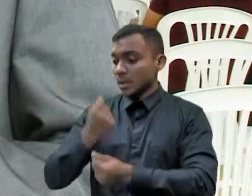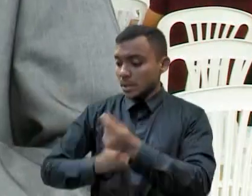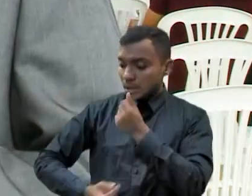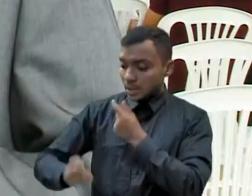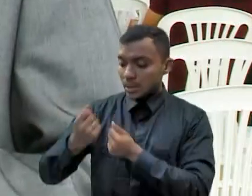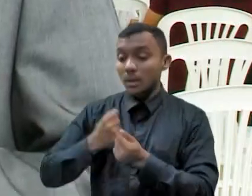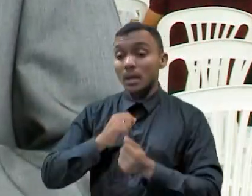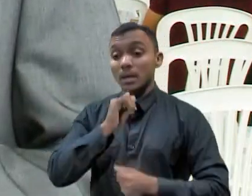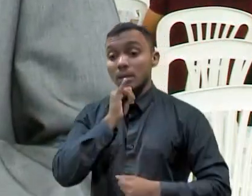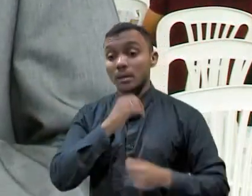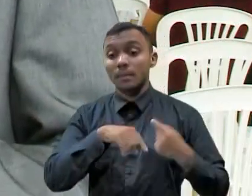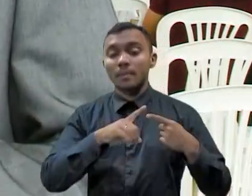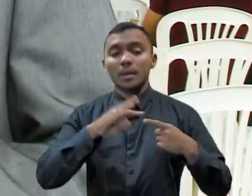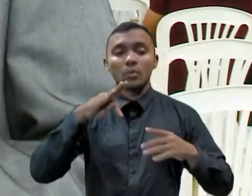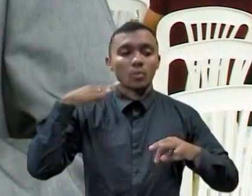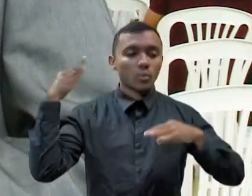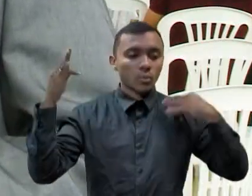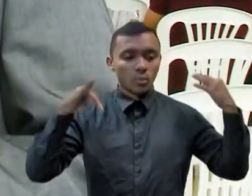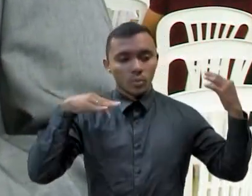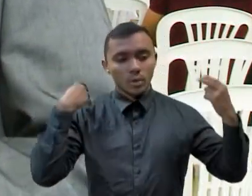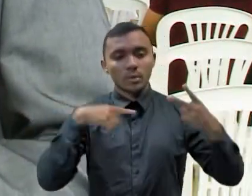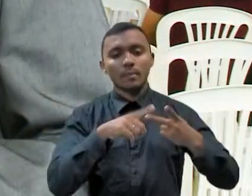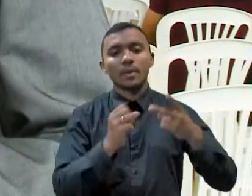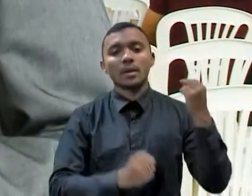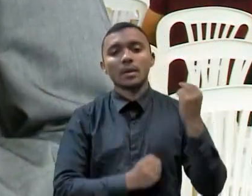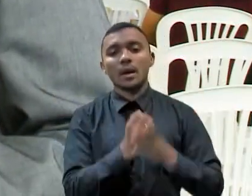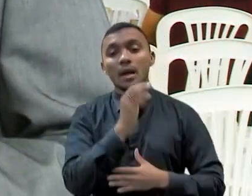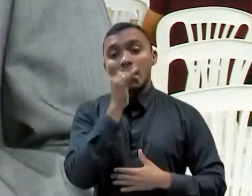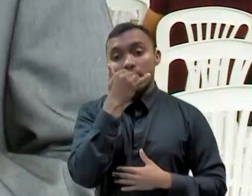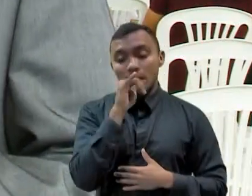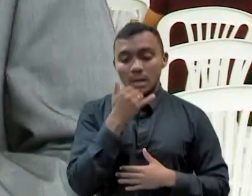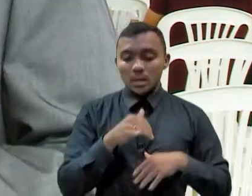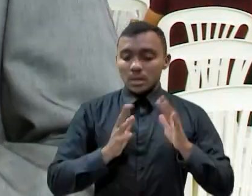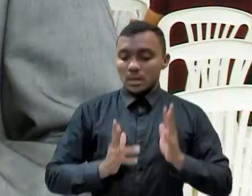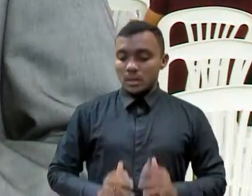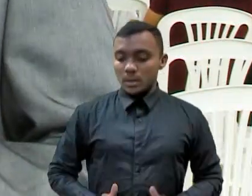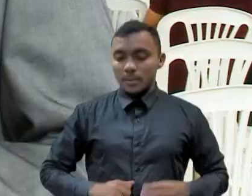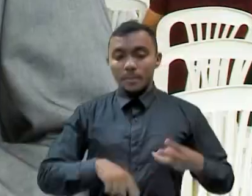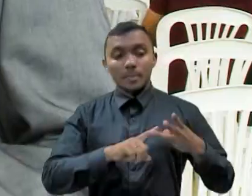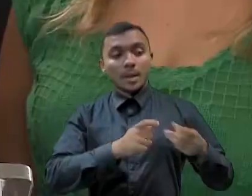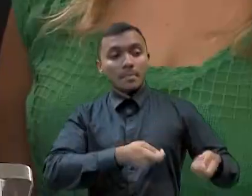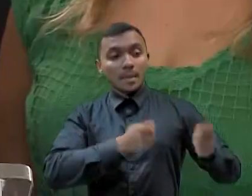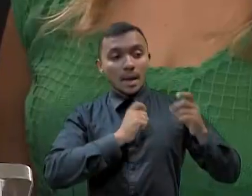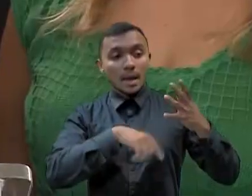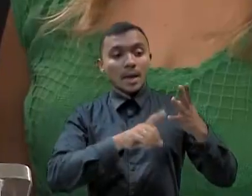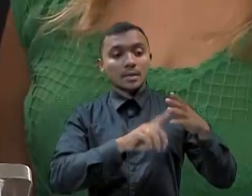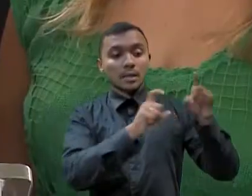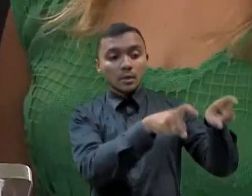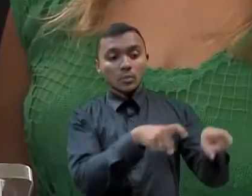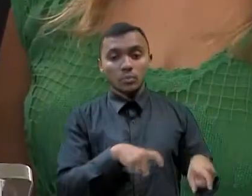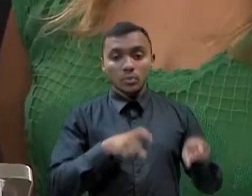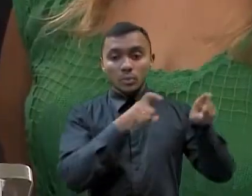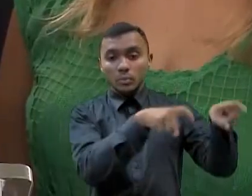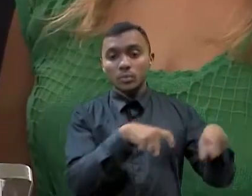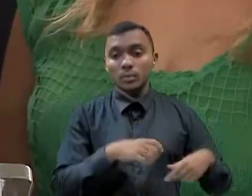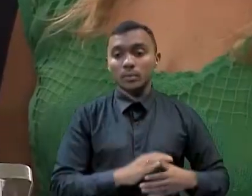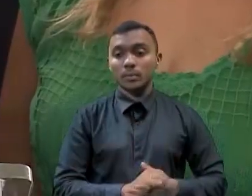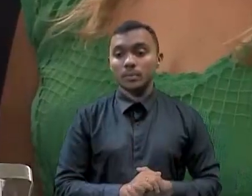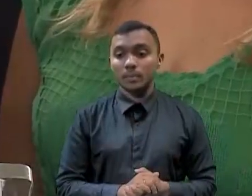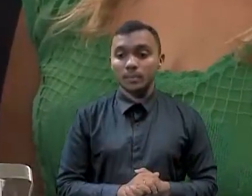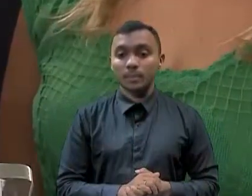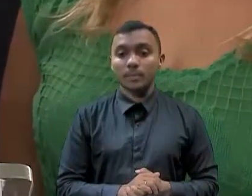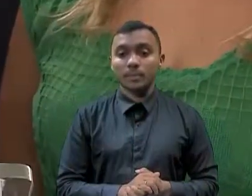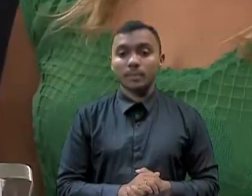como o turismo, a geração de energia renovável, a pesca e a aquicultura. Na nossa sessão plenária, nós fomos provocados